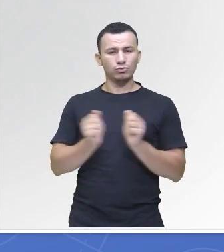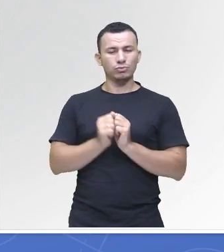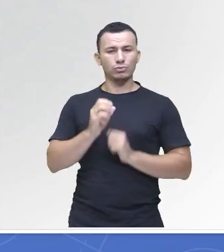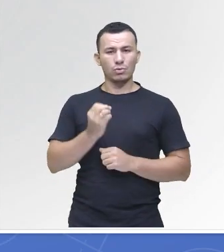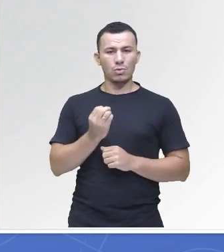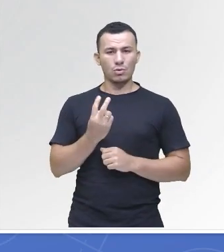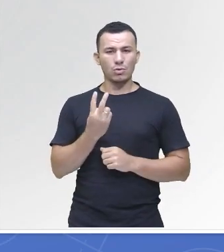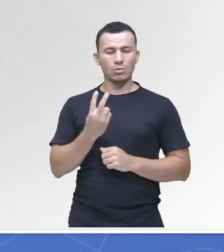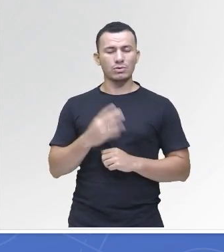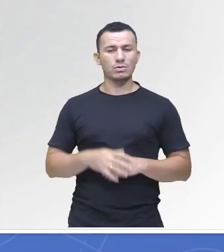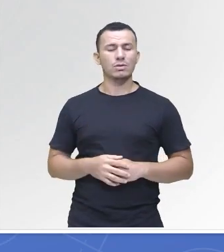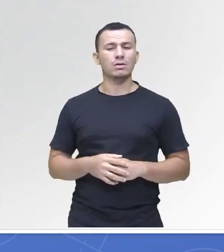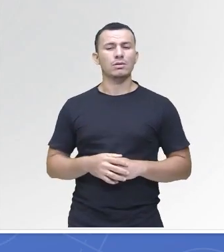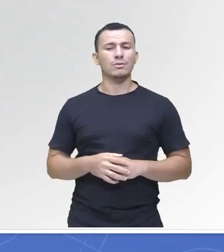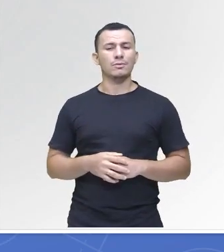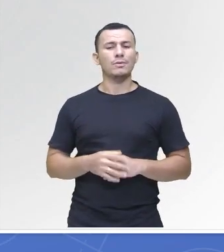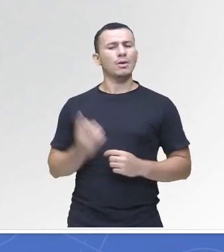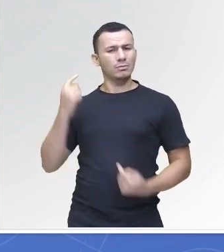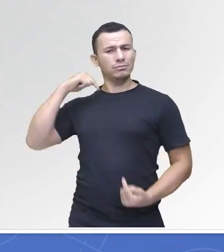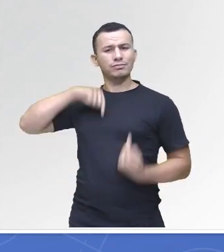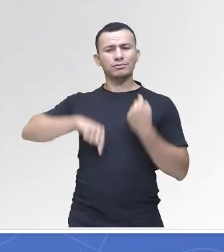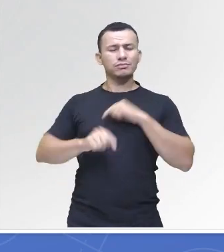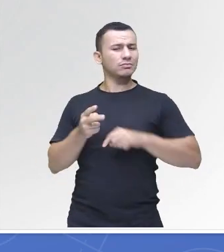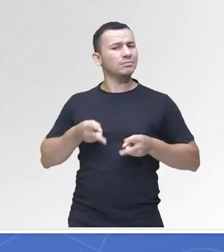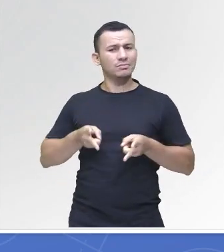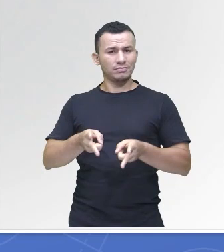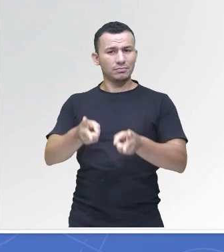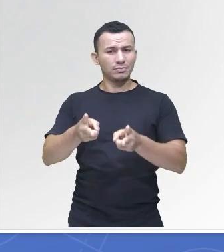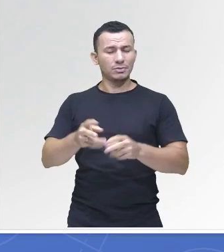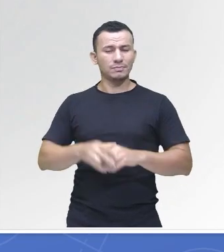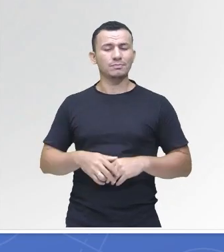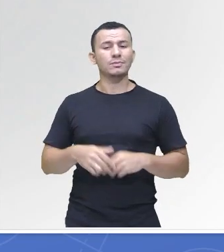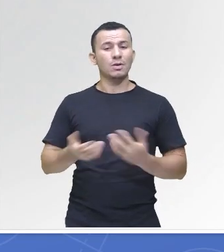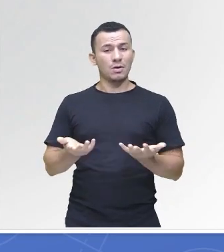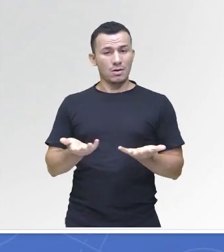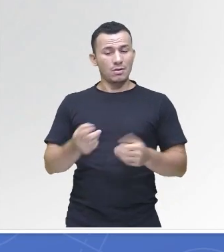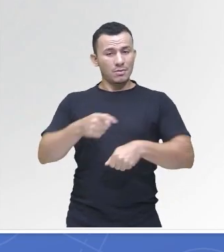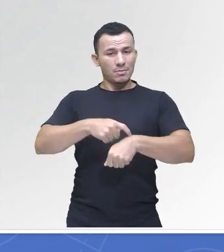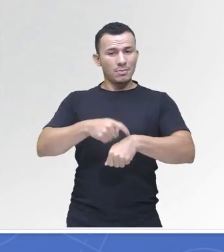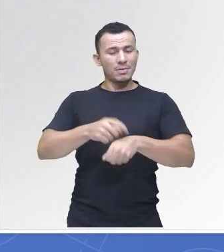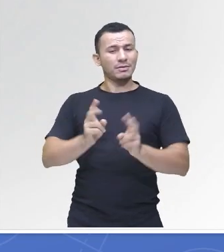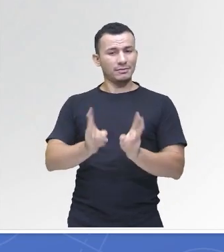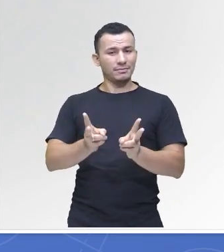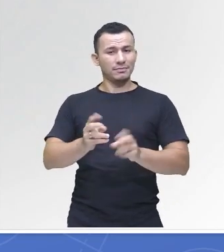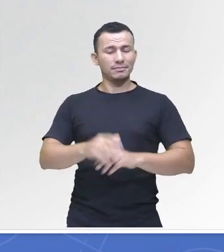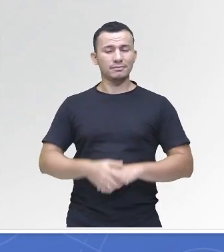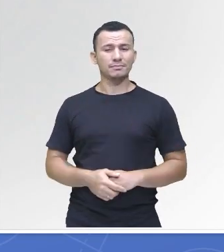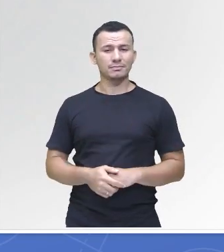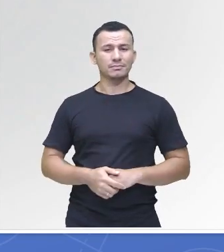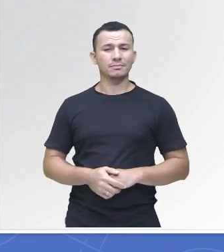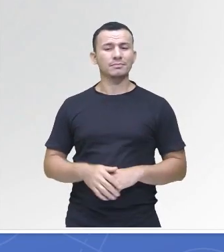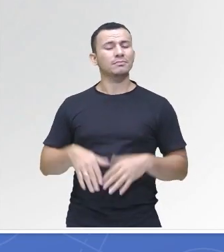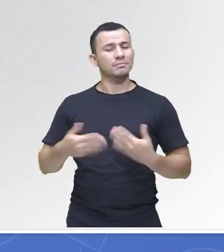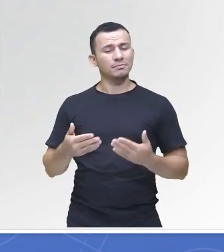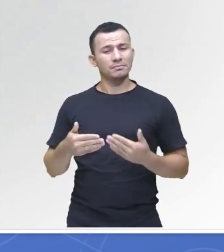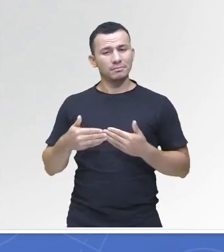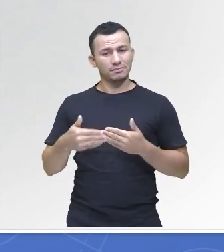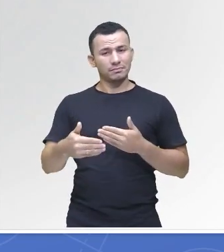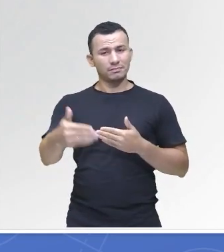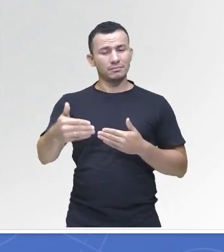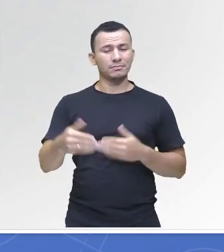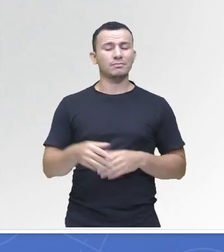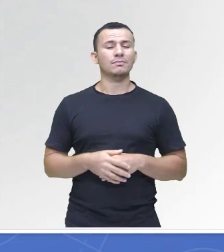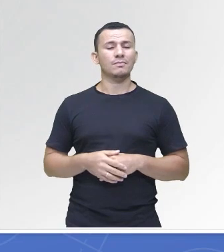ele retorna esse ciclo novamente. Tá? Isso está acontecendo agora, nesse exato momento, tá bom? Então, vamos continuar aí com a